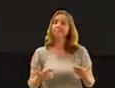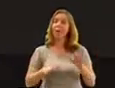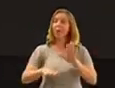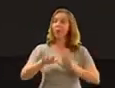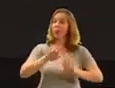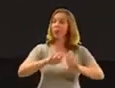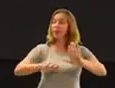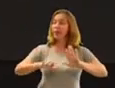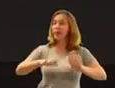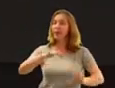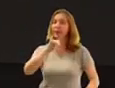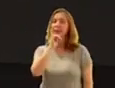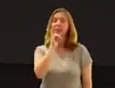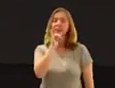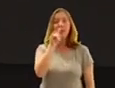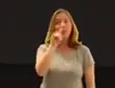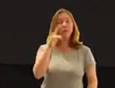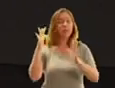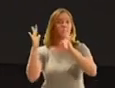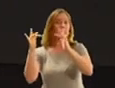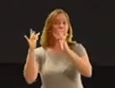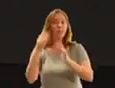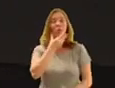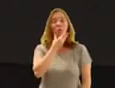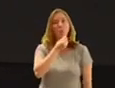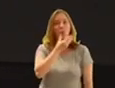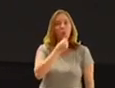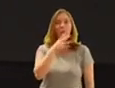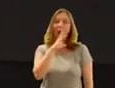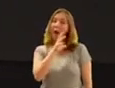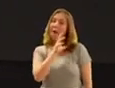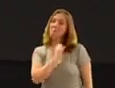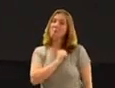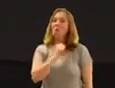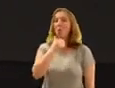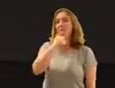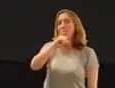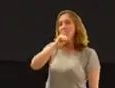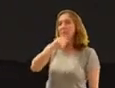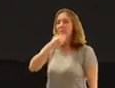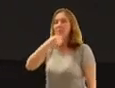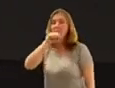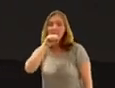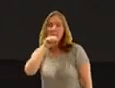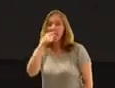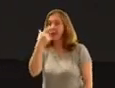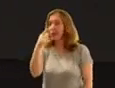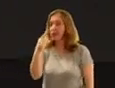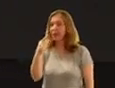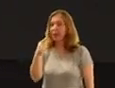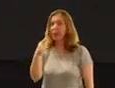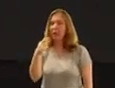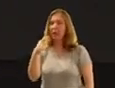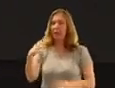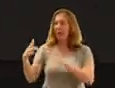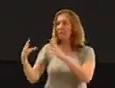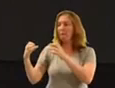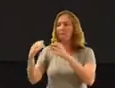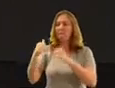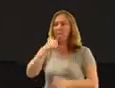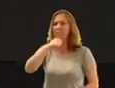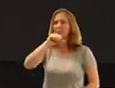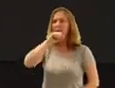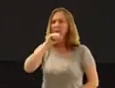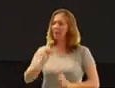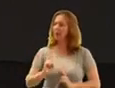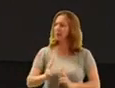Você namora um cara que não tem amor pelos pais dele, que discute com a mãe dele direto,